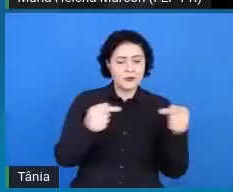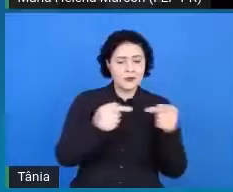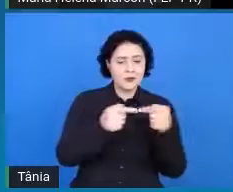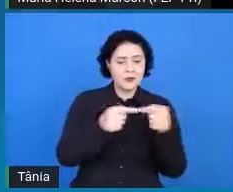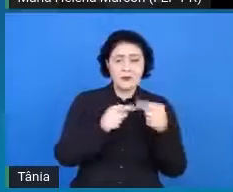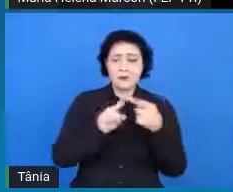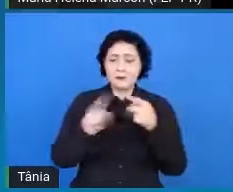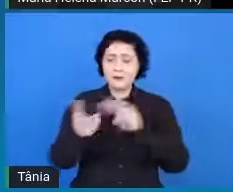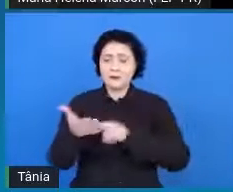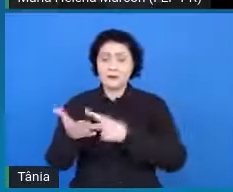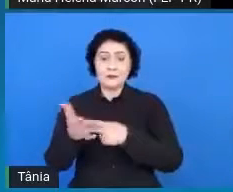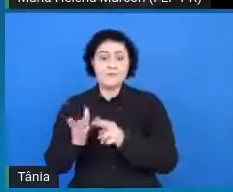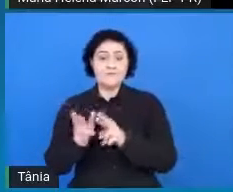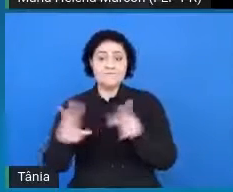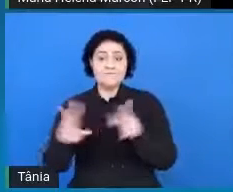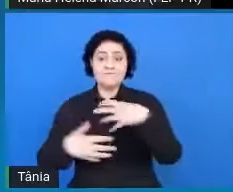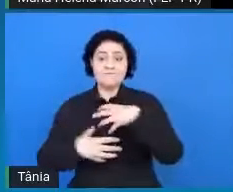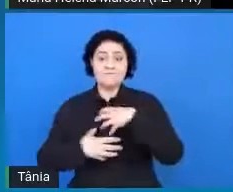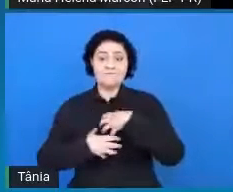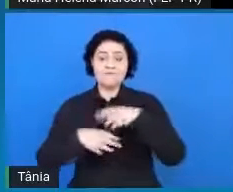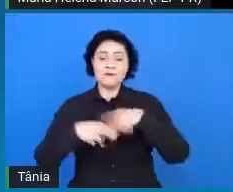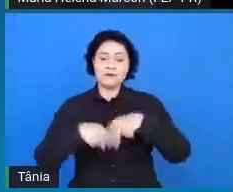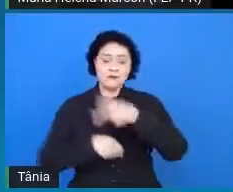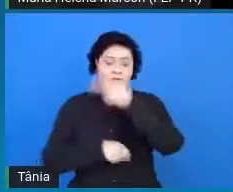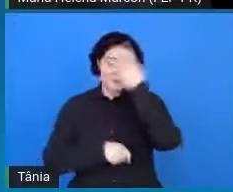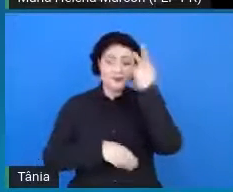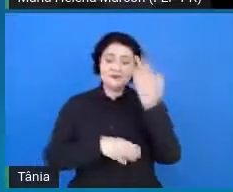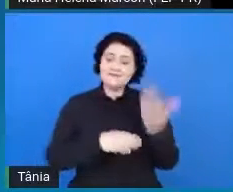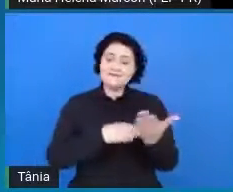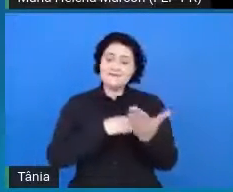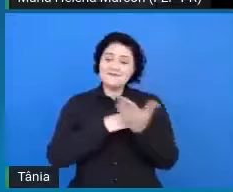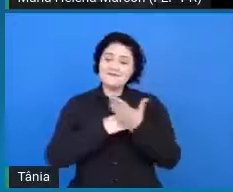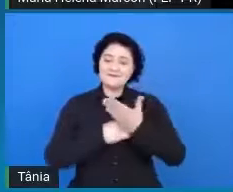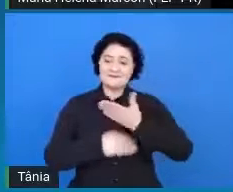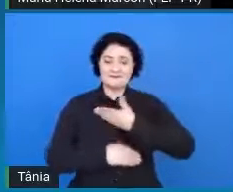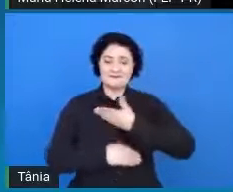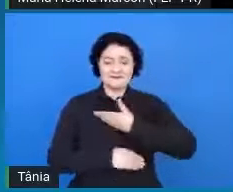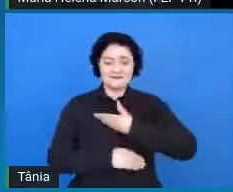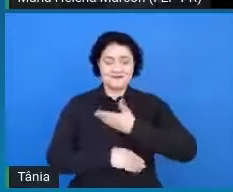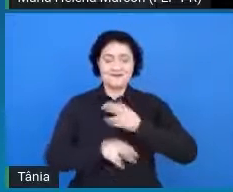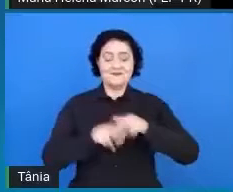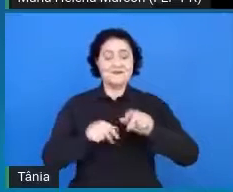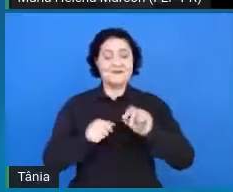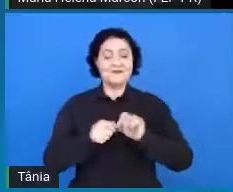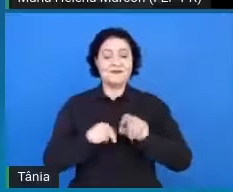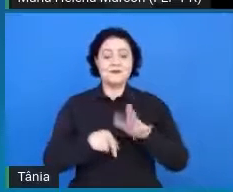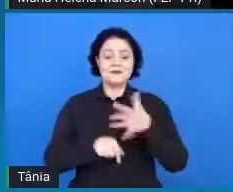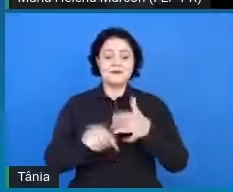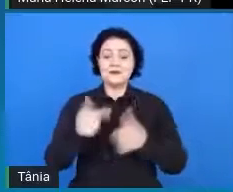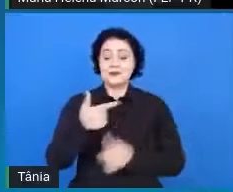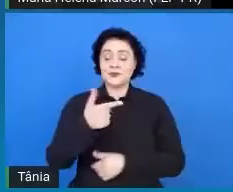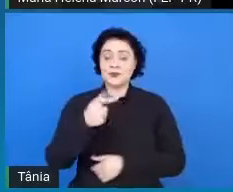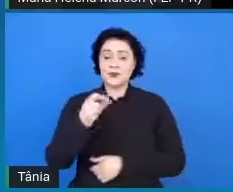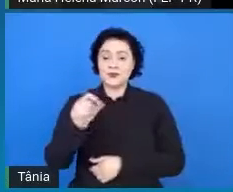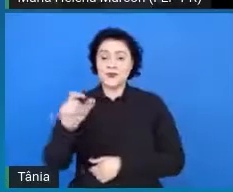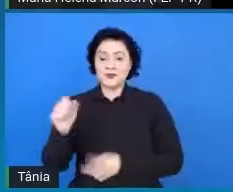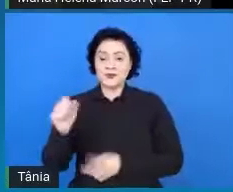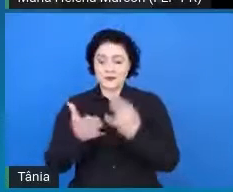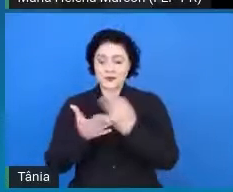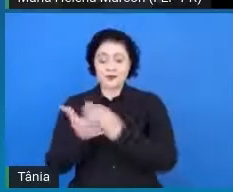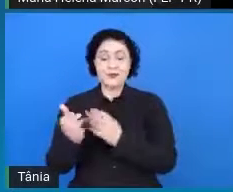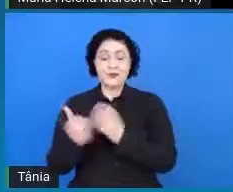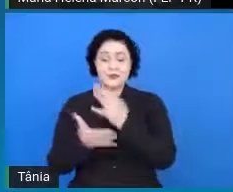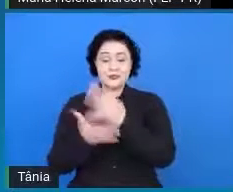situações diferentes então esses colaboradores os ajudam a realizar isso então nós fizemos cerca de 200 textos o